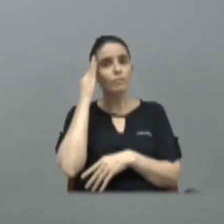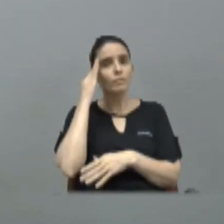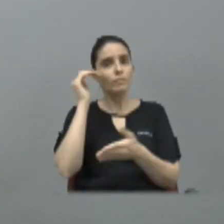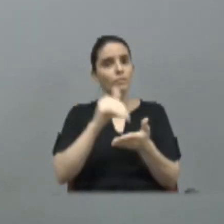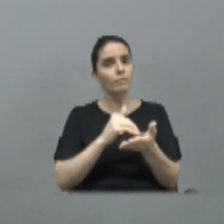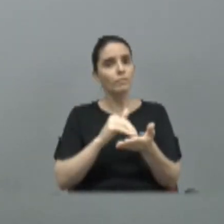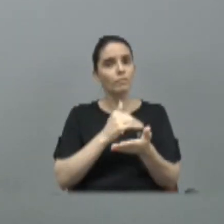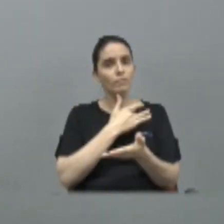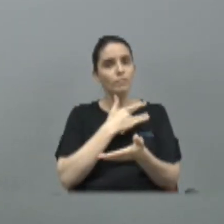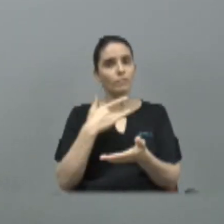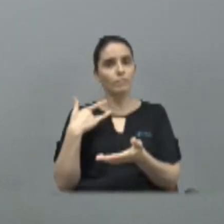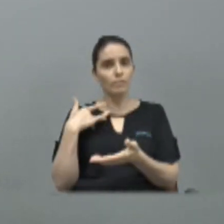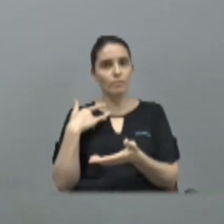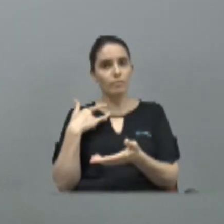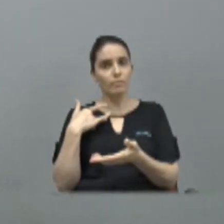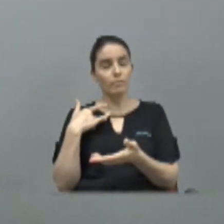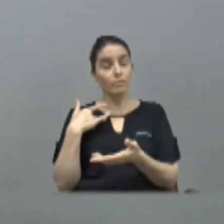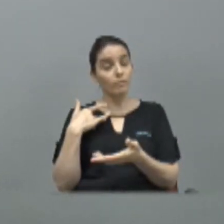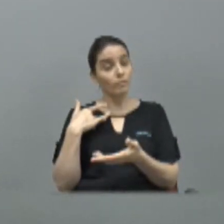saúde.